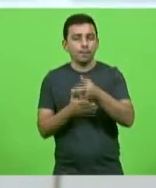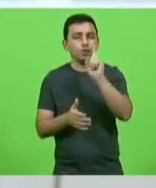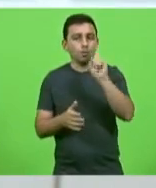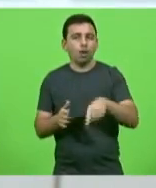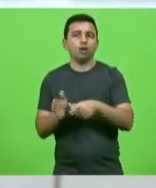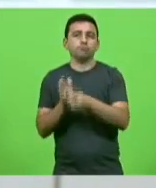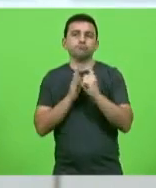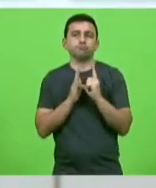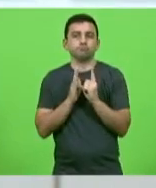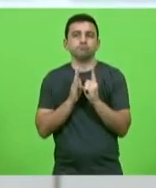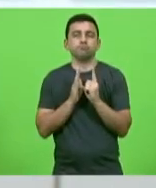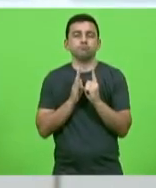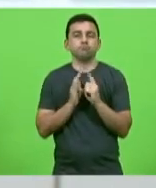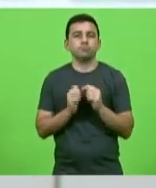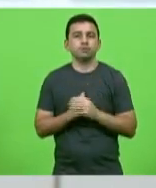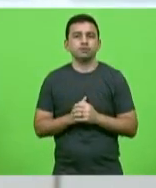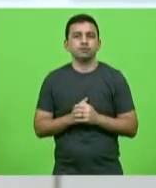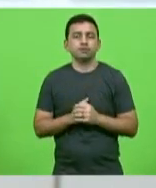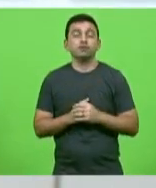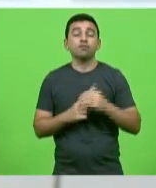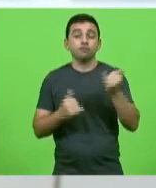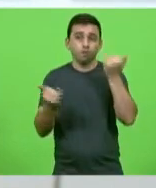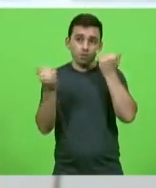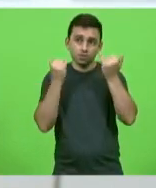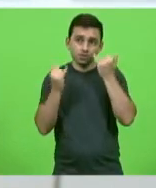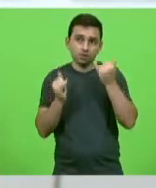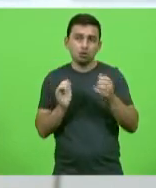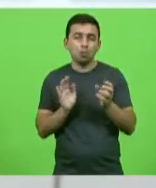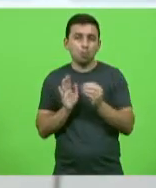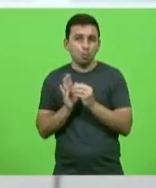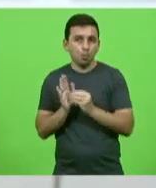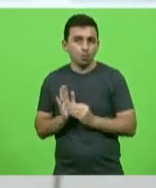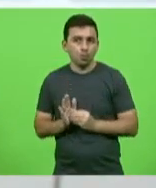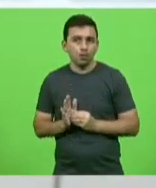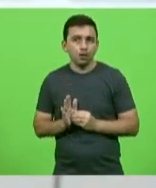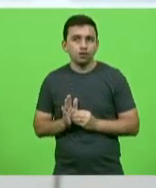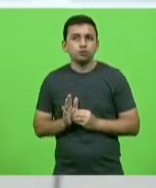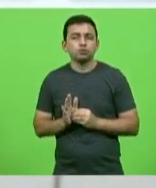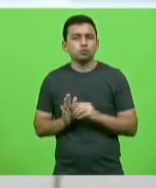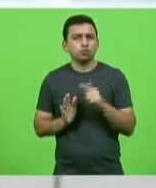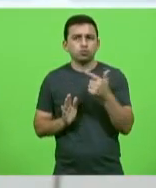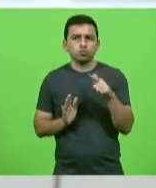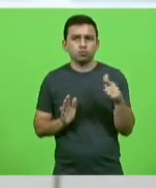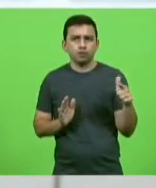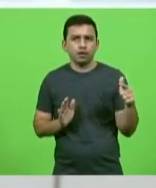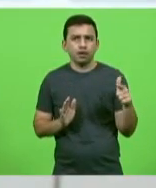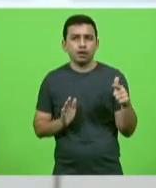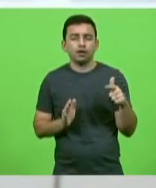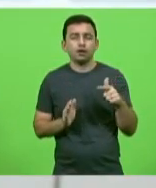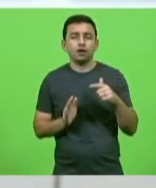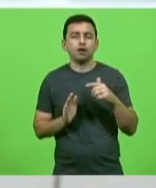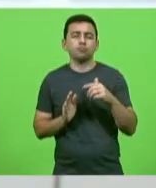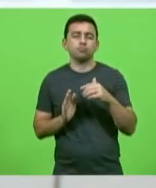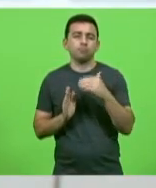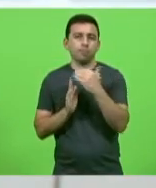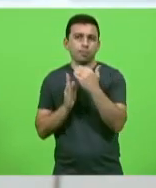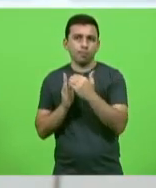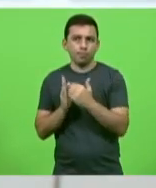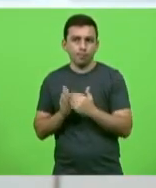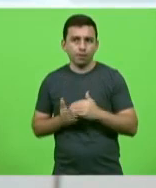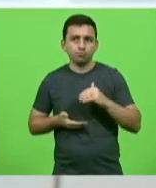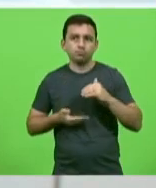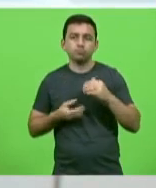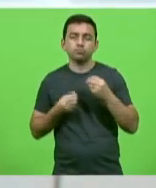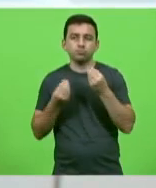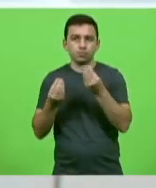antecipar essa informação não constava na ordem de fornecimento como na maior parte dos